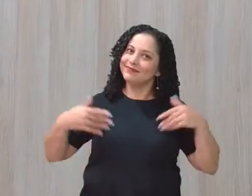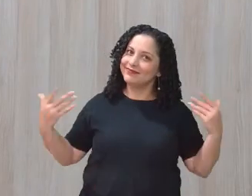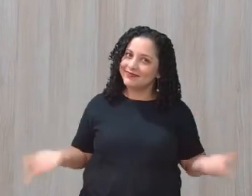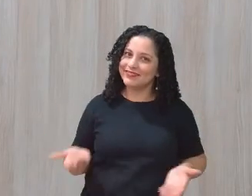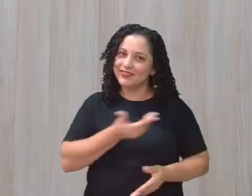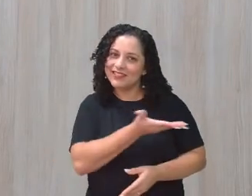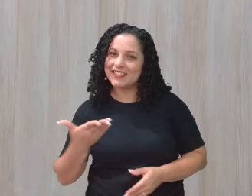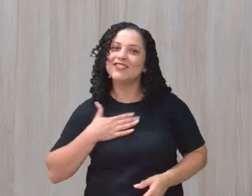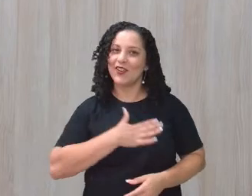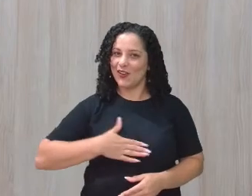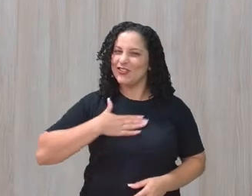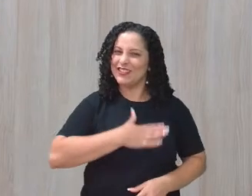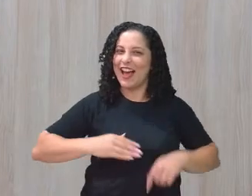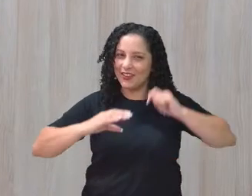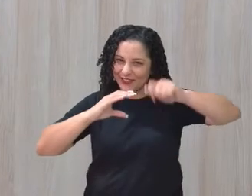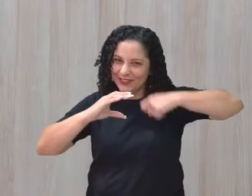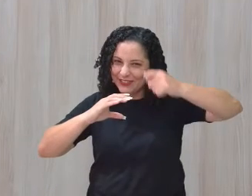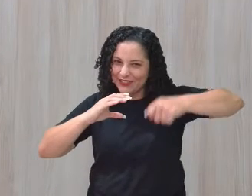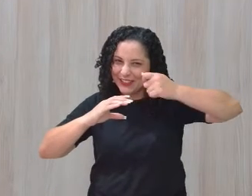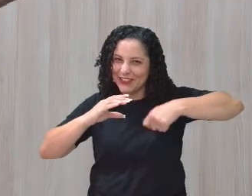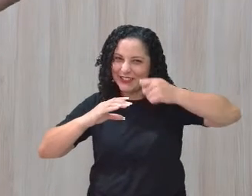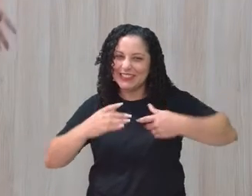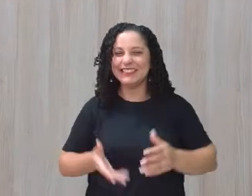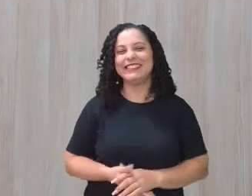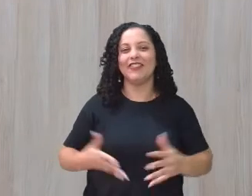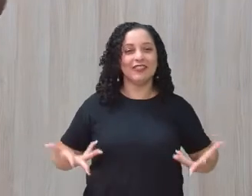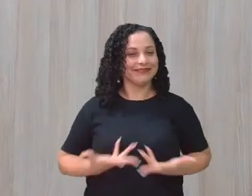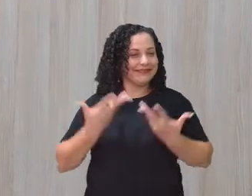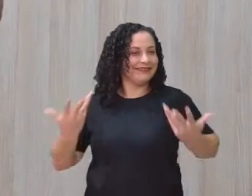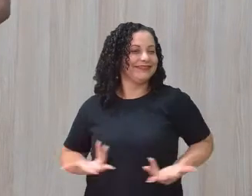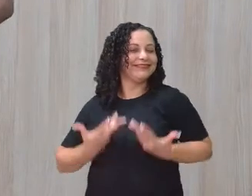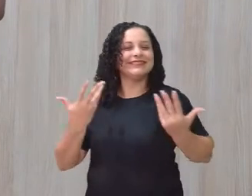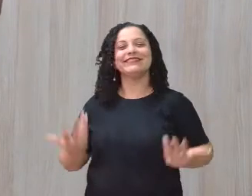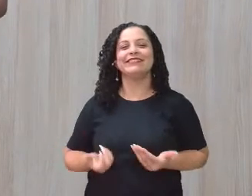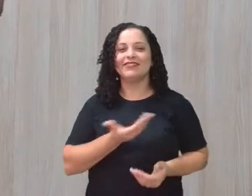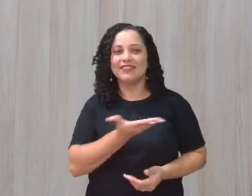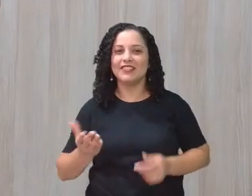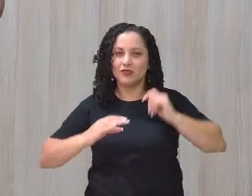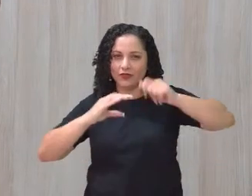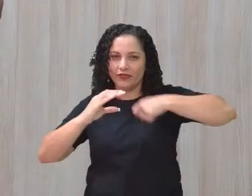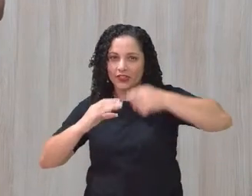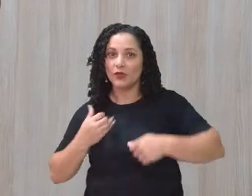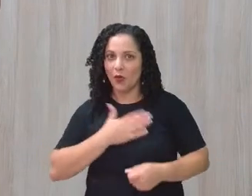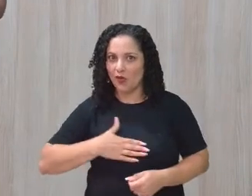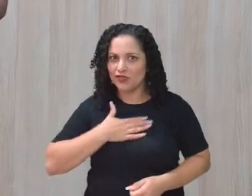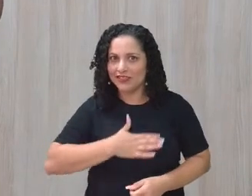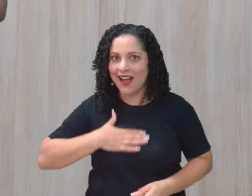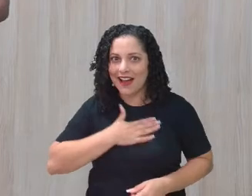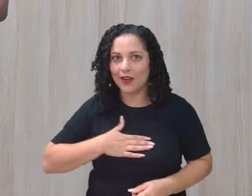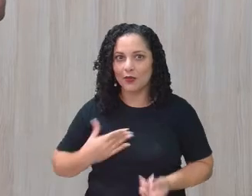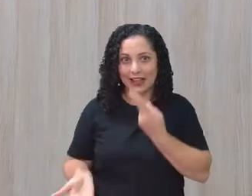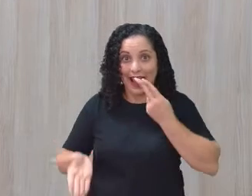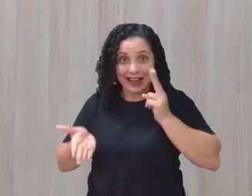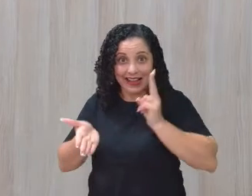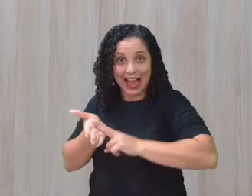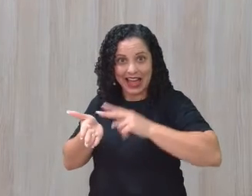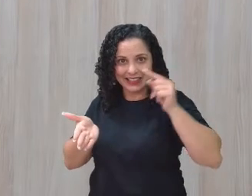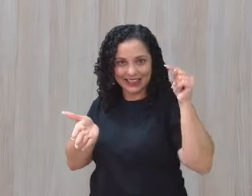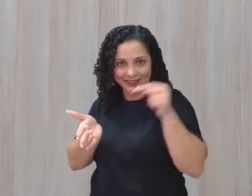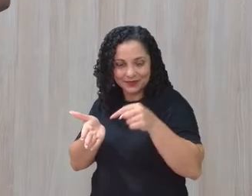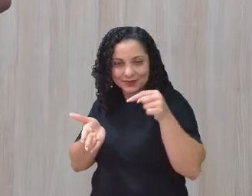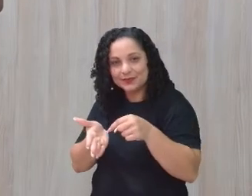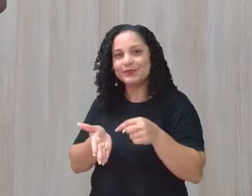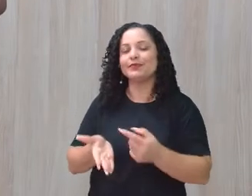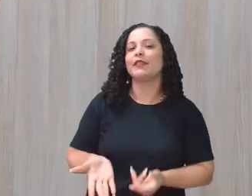gente, gostaram do curta? Eu estava aqui acompanhando a musiquinha, toda empolgada. Gostaram do curta? O nome do nosso curta é A Carta, tá certo? Le Poste